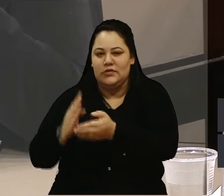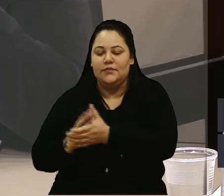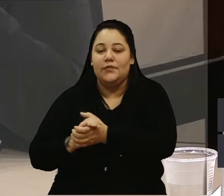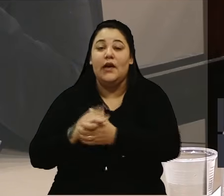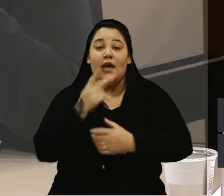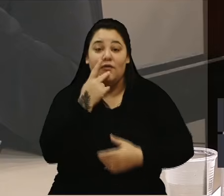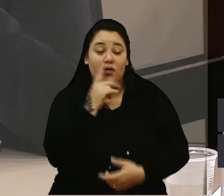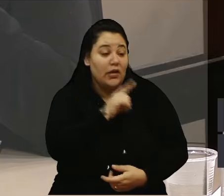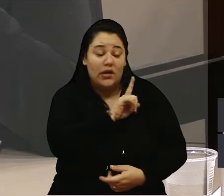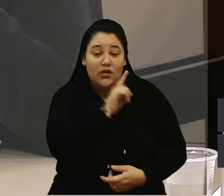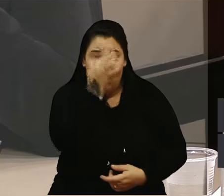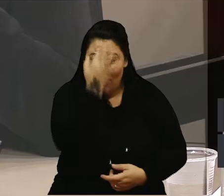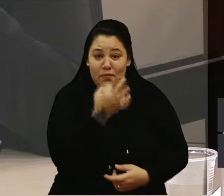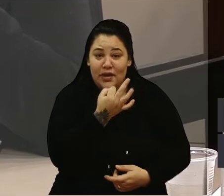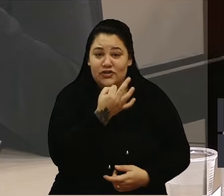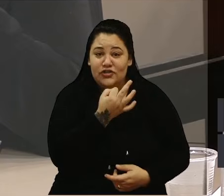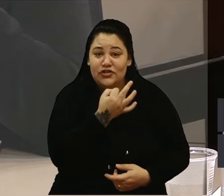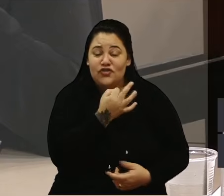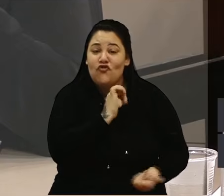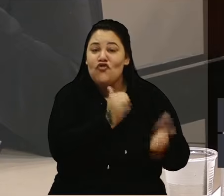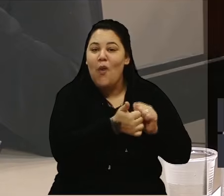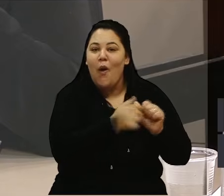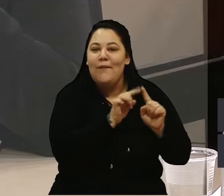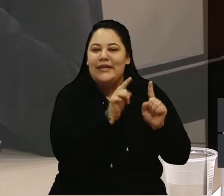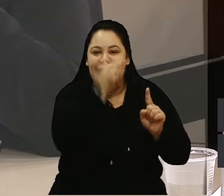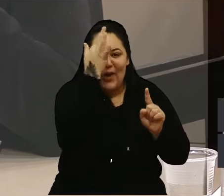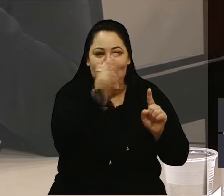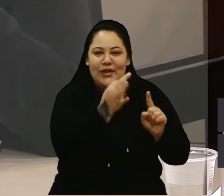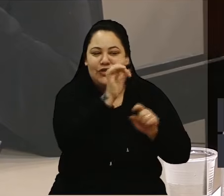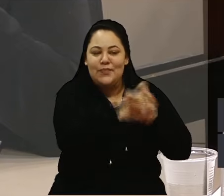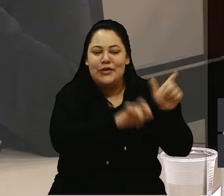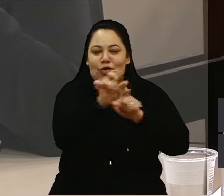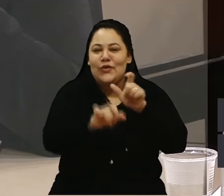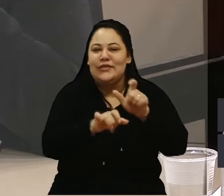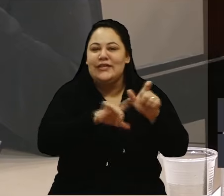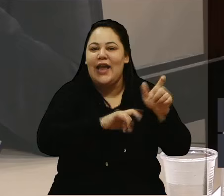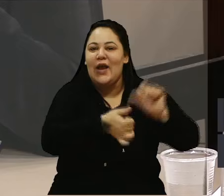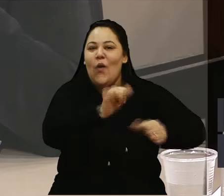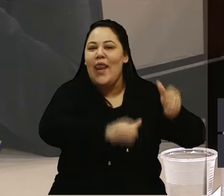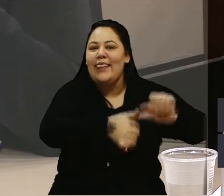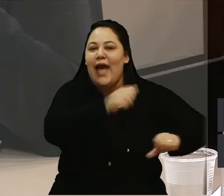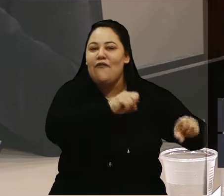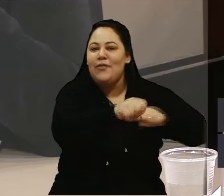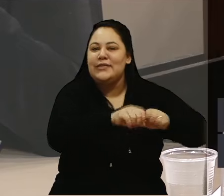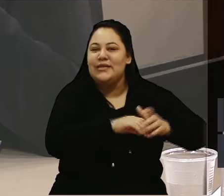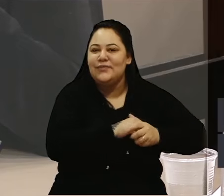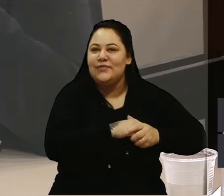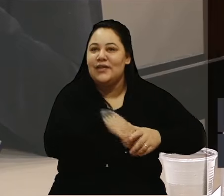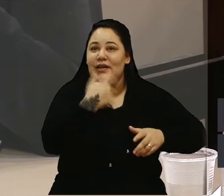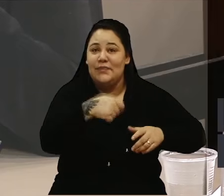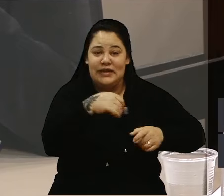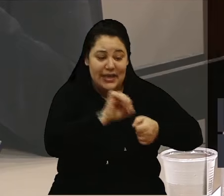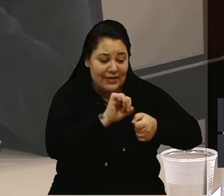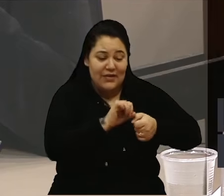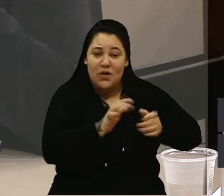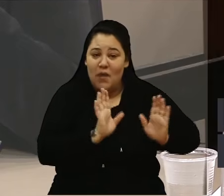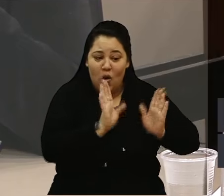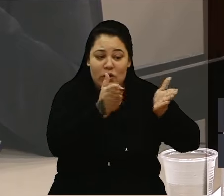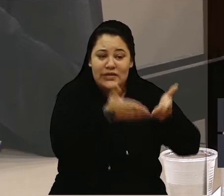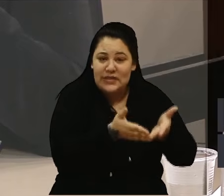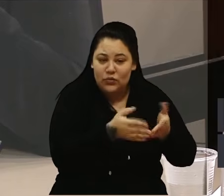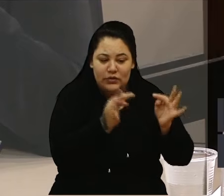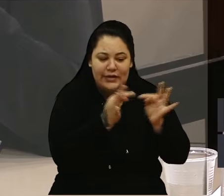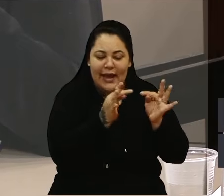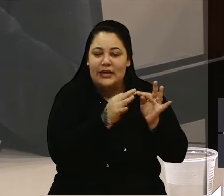tanto de futebol, mas ele entende de pessoas, né? E pessoas qualificadas. E ele não abre mão de vir com uma comissão técnica atuante. E o